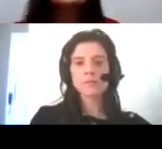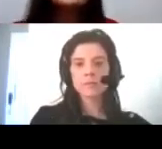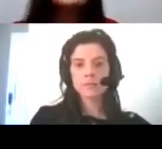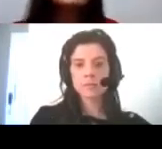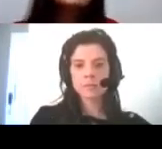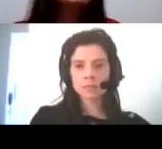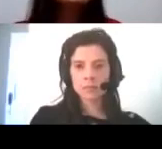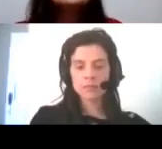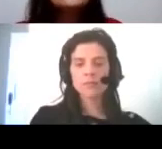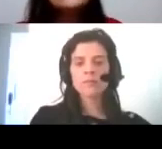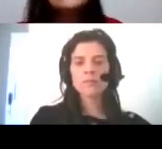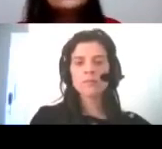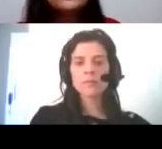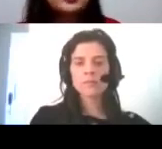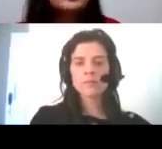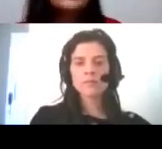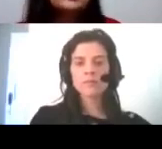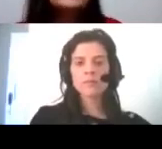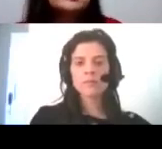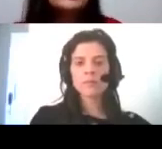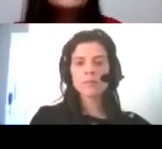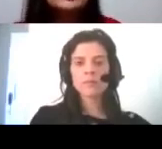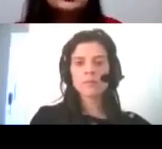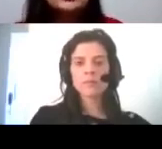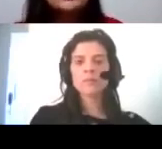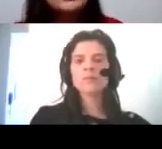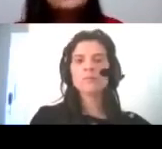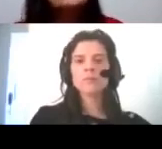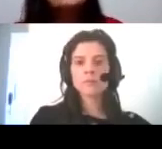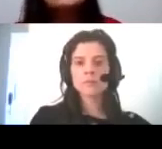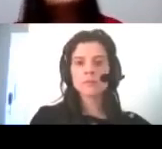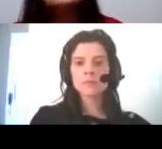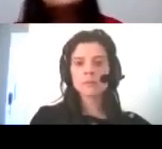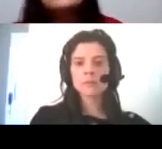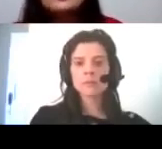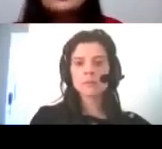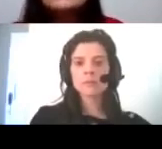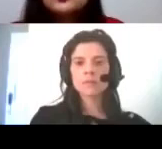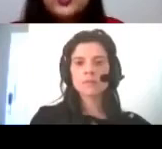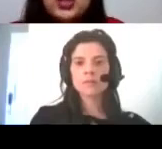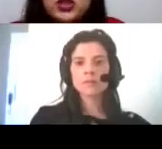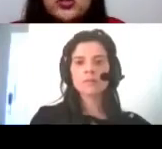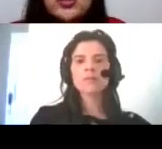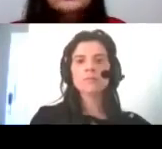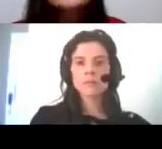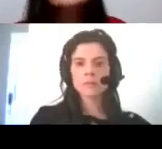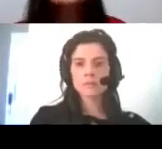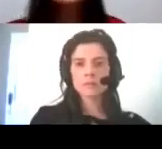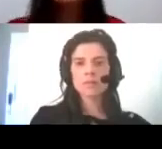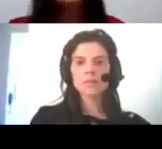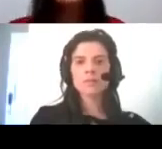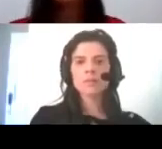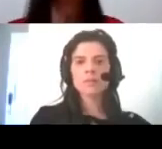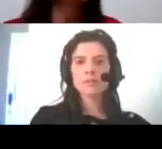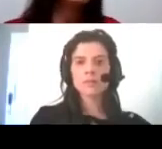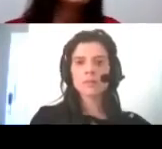2015 140 e agora no ano passado, né, de janeiro a maio, cerca de 67 pedidos. Então é